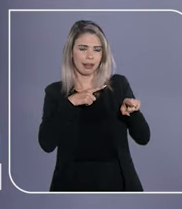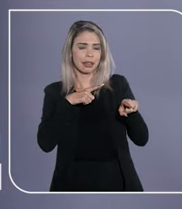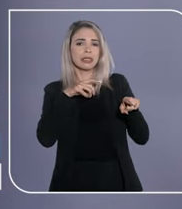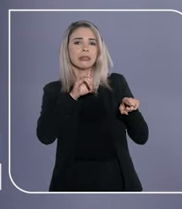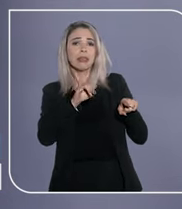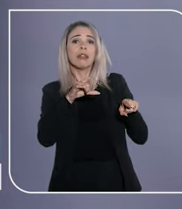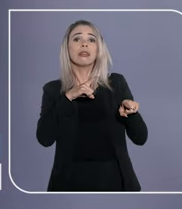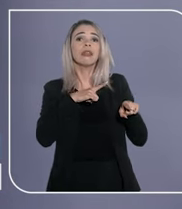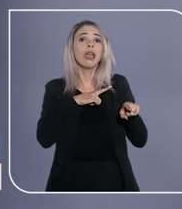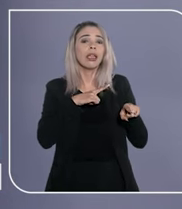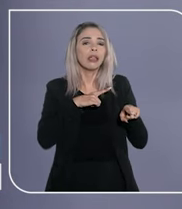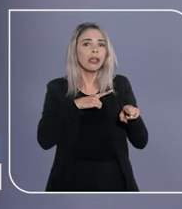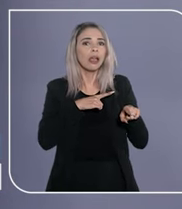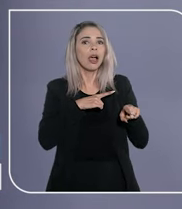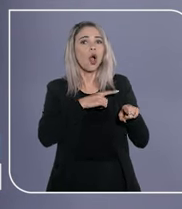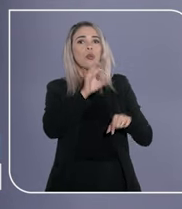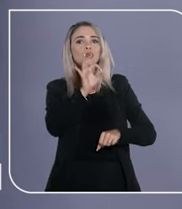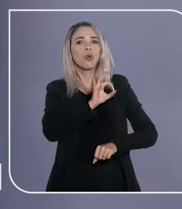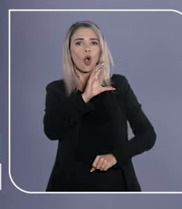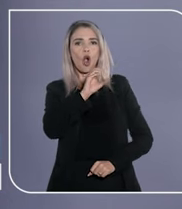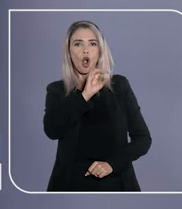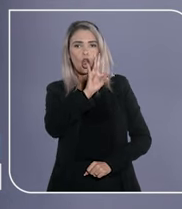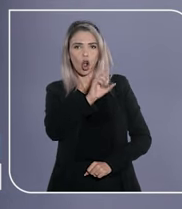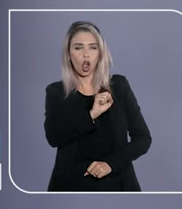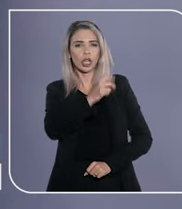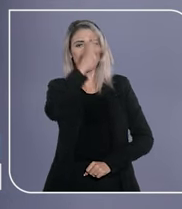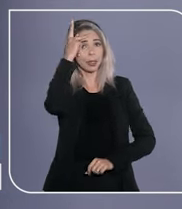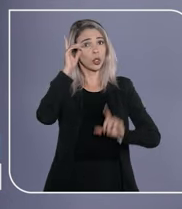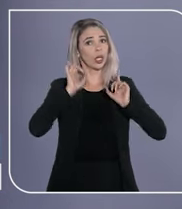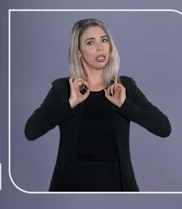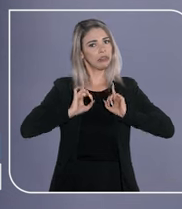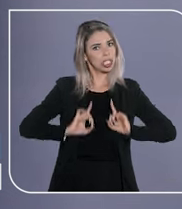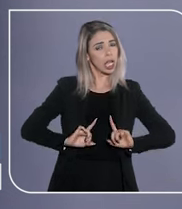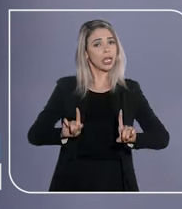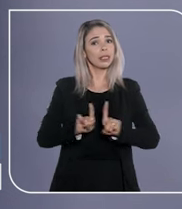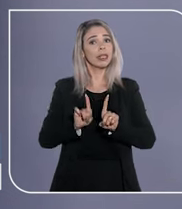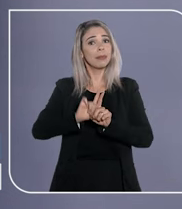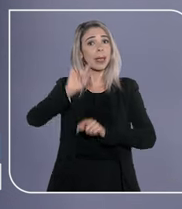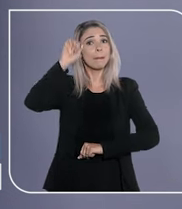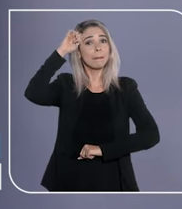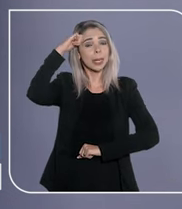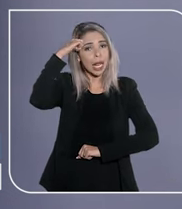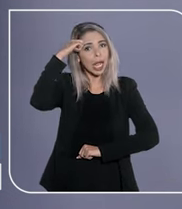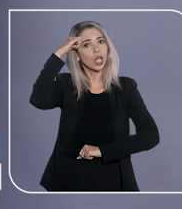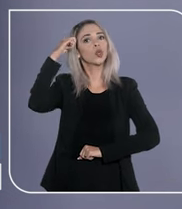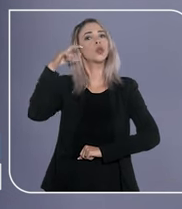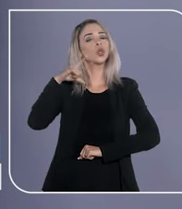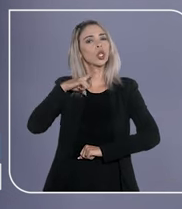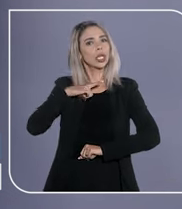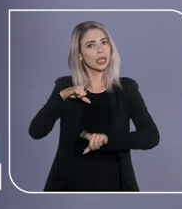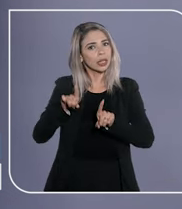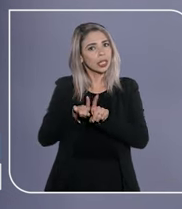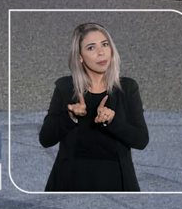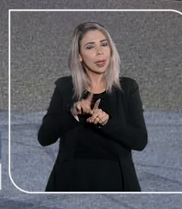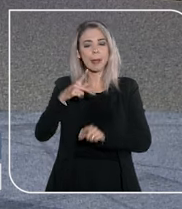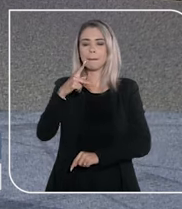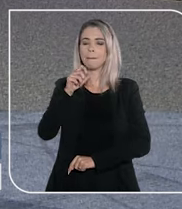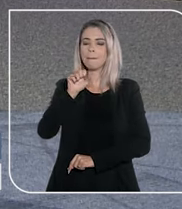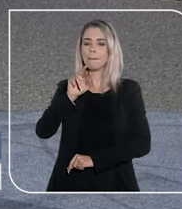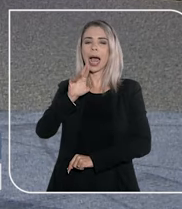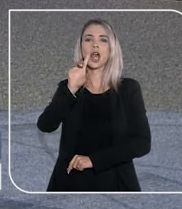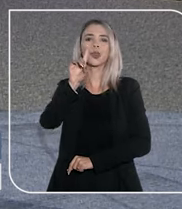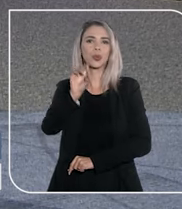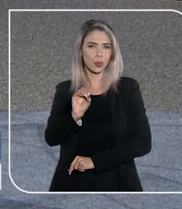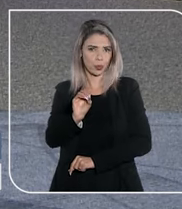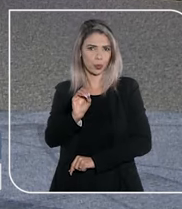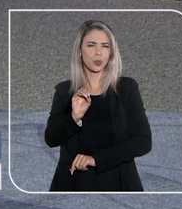tenham essa porcentagem de cotas para PCDs, pessoas com deficiência, e também para negros que estão incluídos aí, pretos e pardos. Eu gostaria